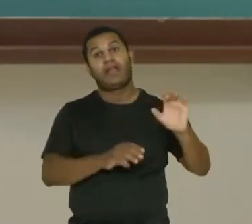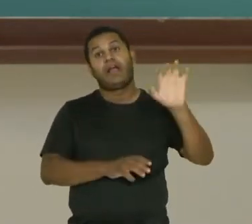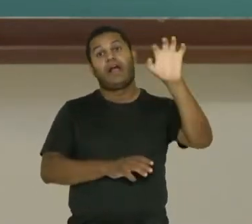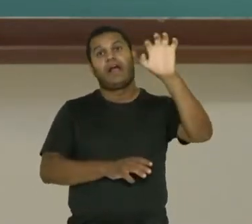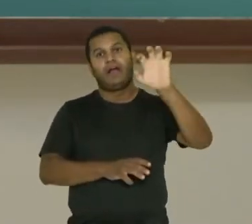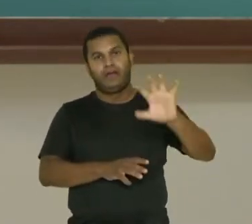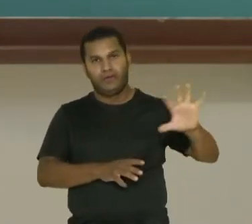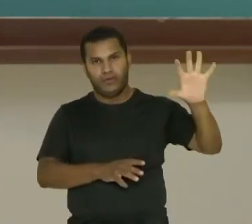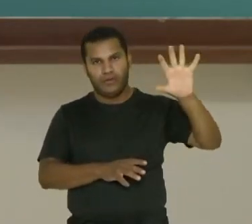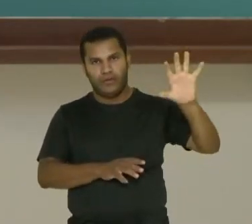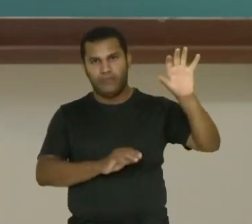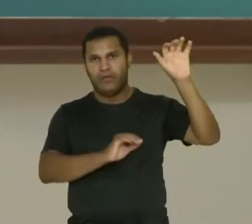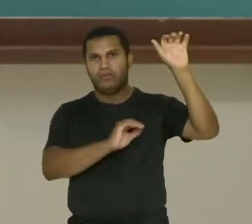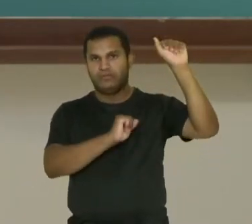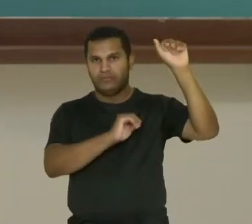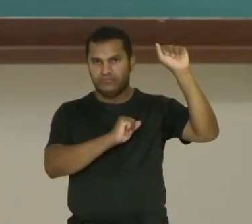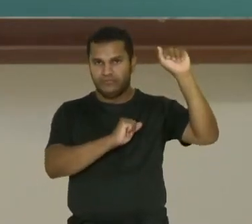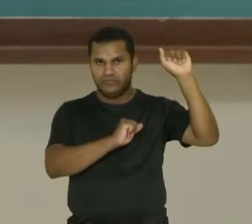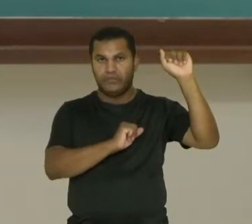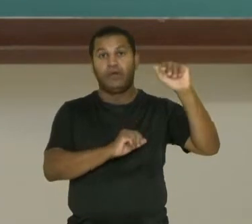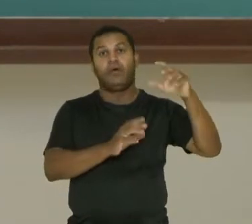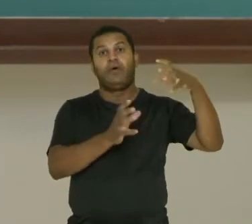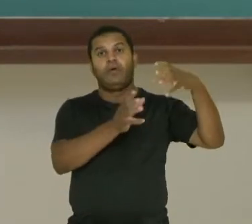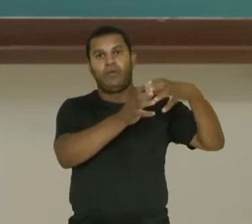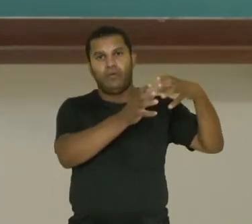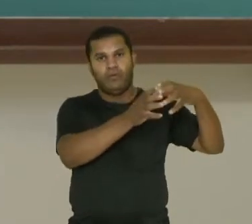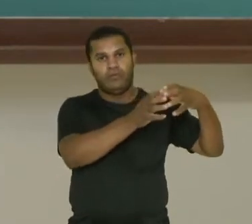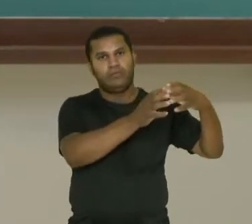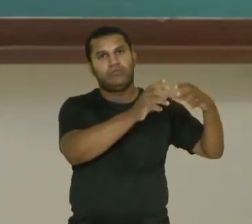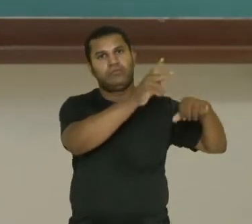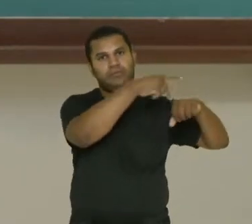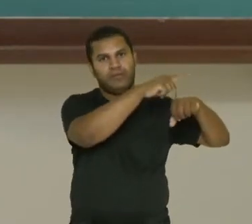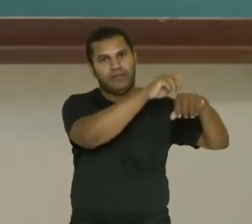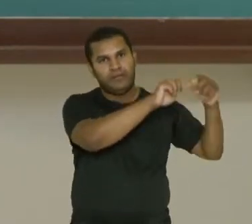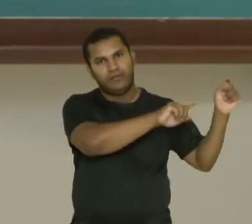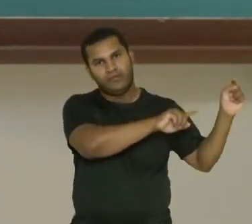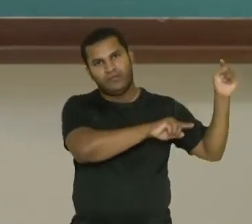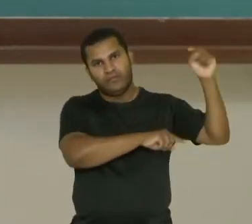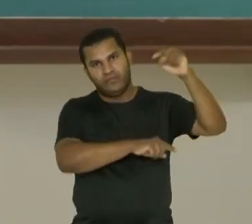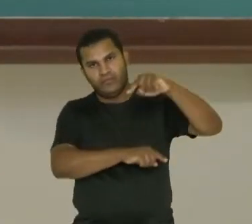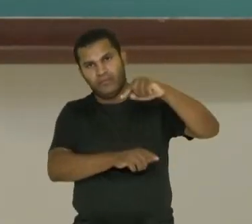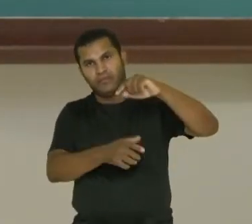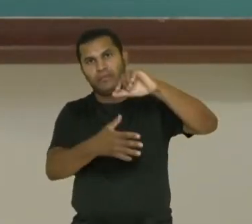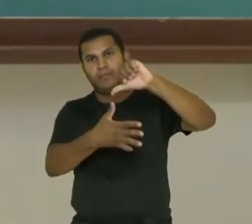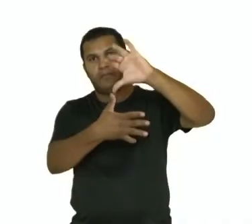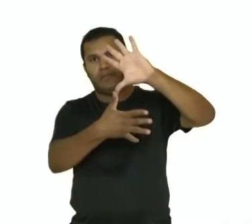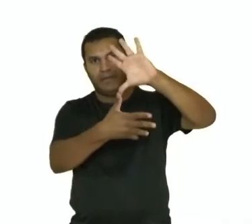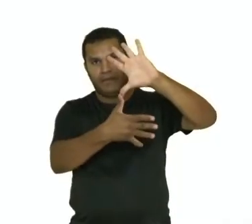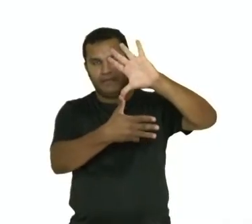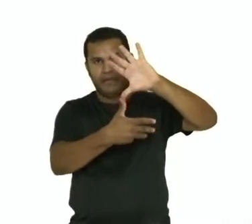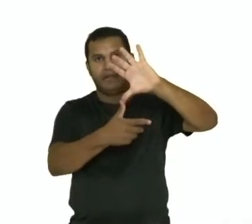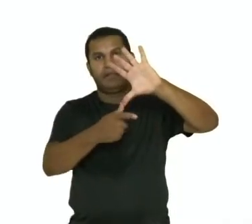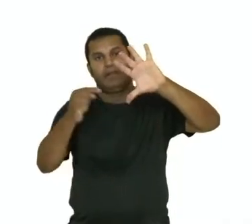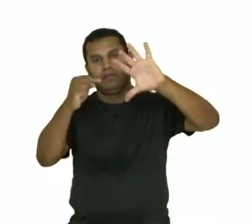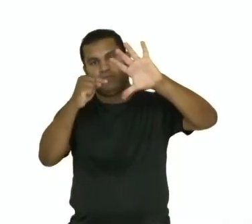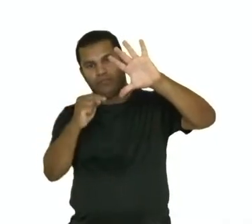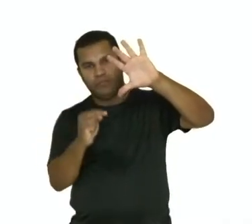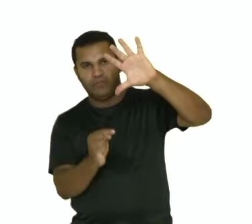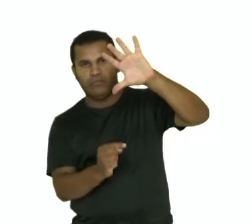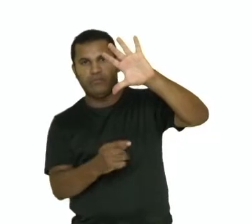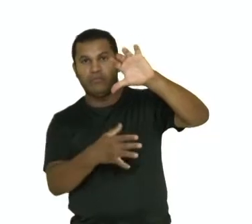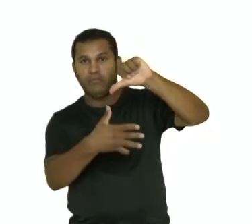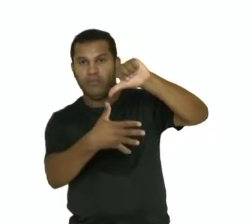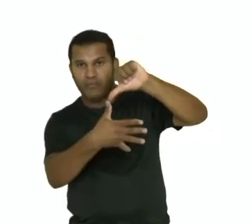especificamente sobre a conquista das terras dos Incas. Vamos ver o objetivo dessa aula? Veja,